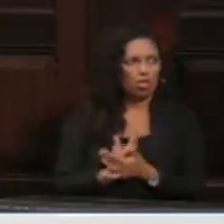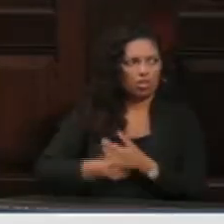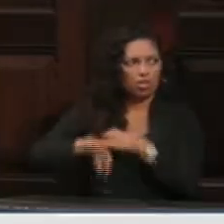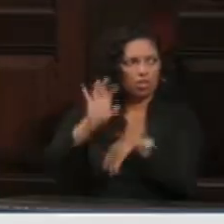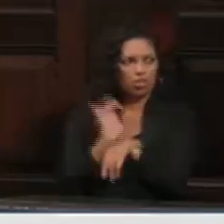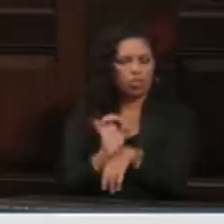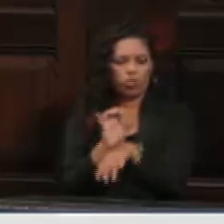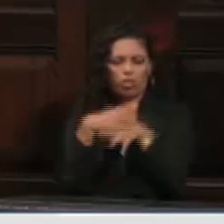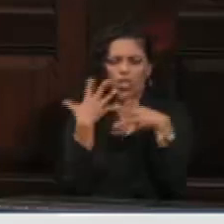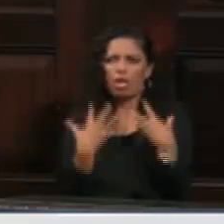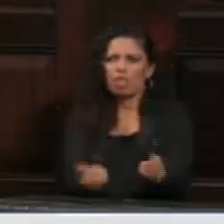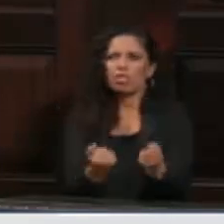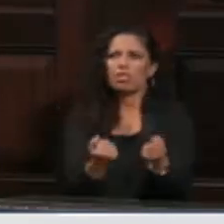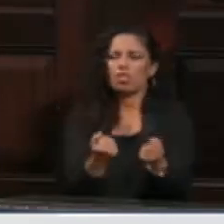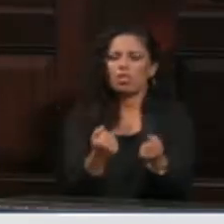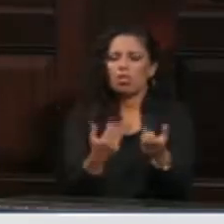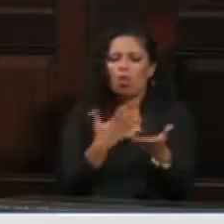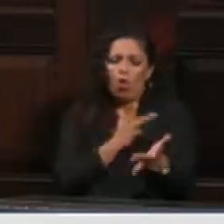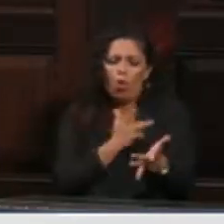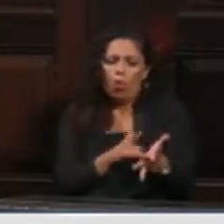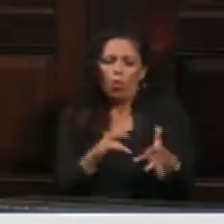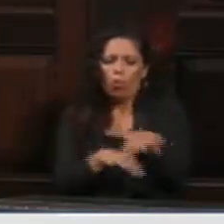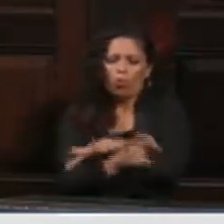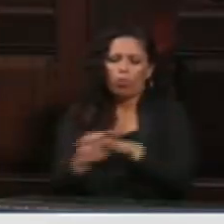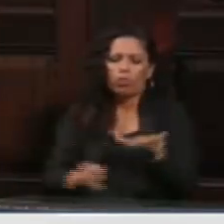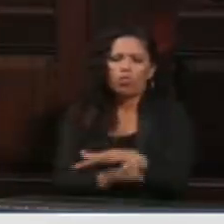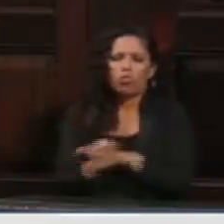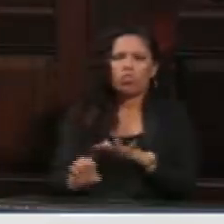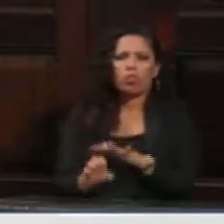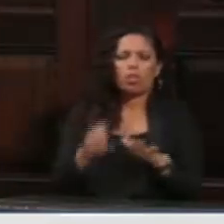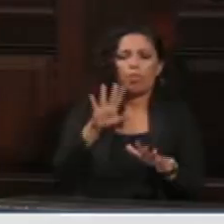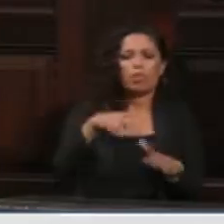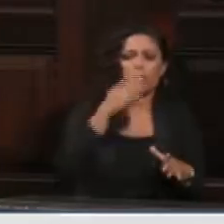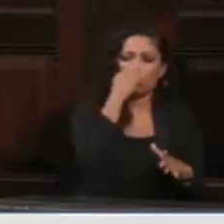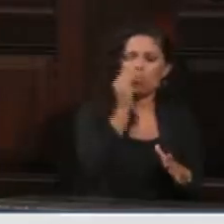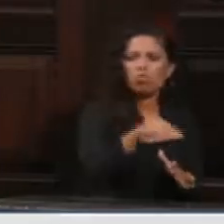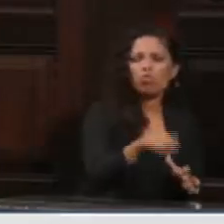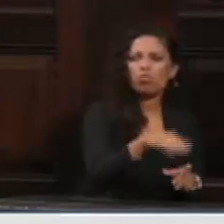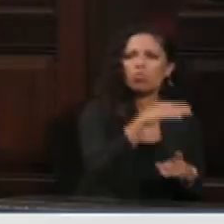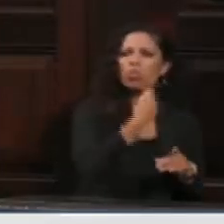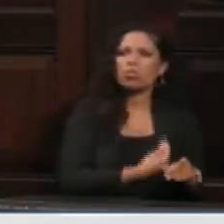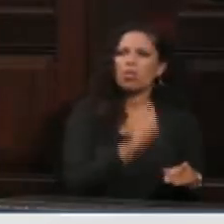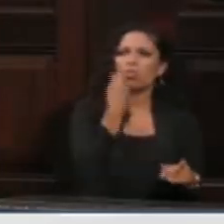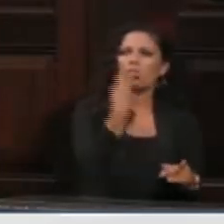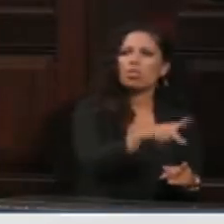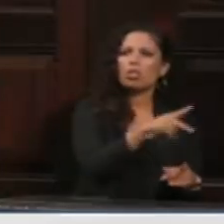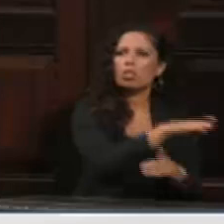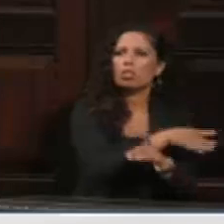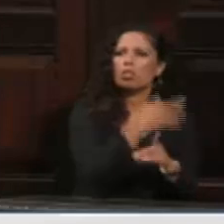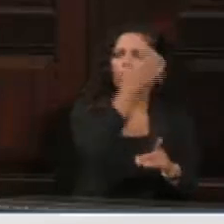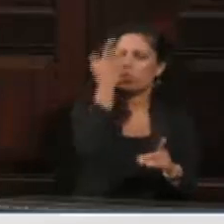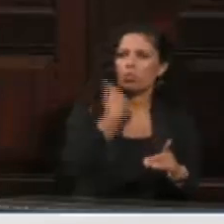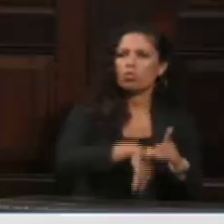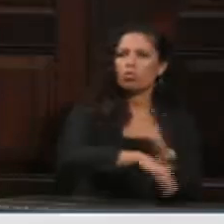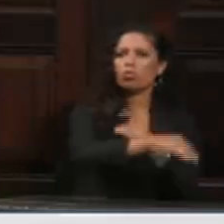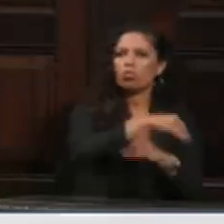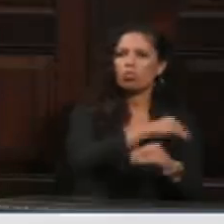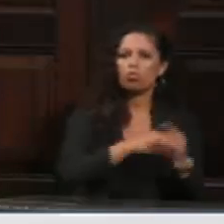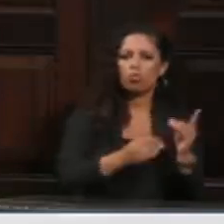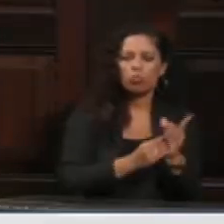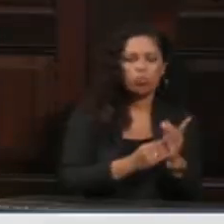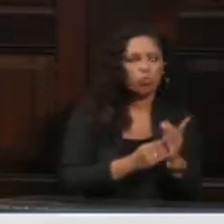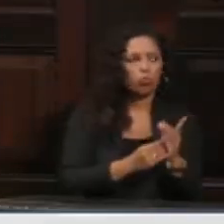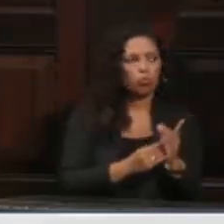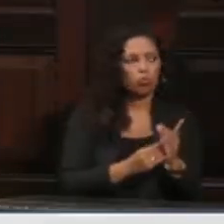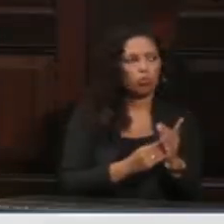benevolência a propriedade privada e destrata, despreza a vida humana. Não tem